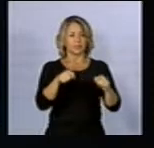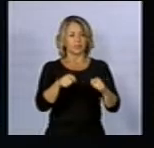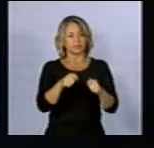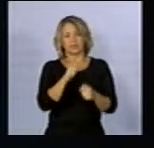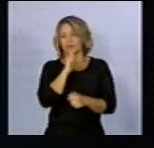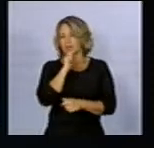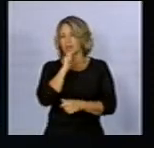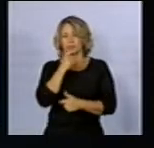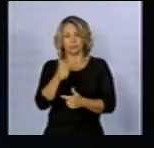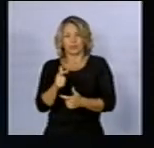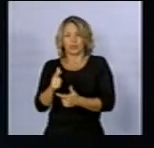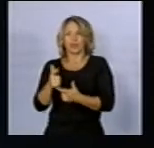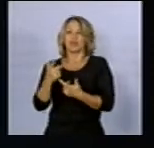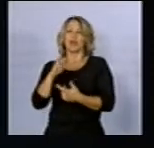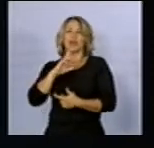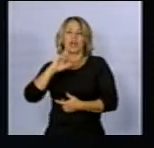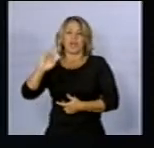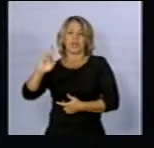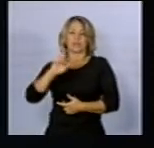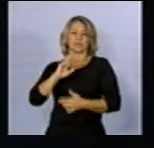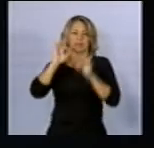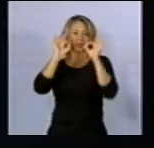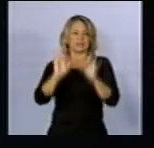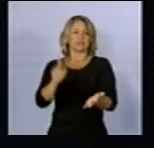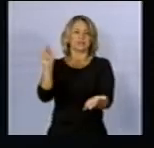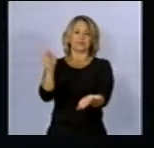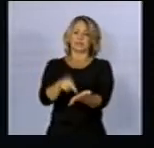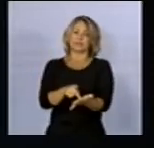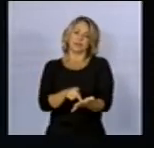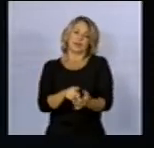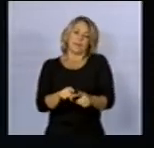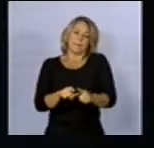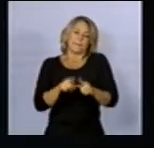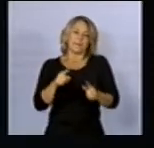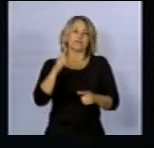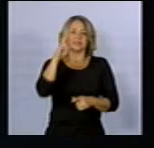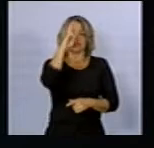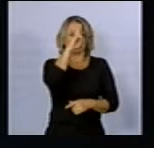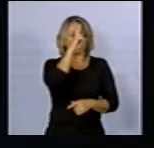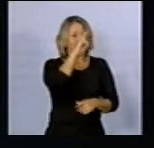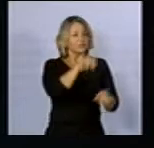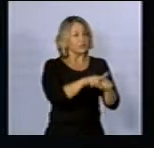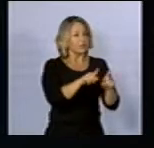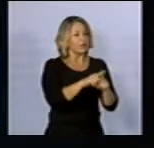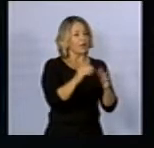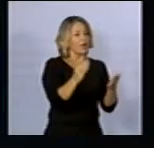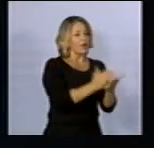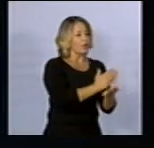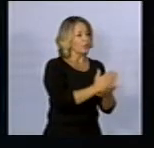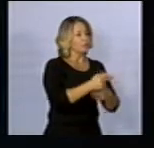confirmado. Nesse sentido, diversos países vêm